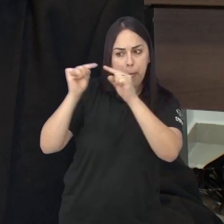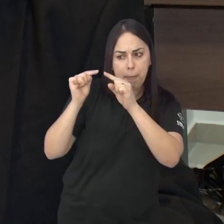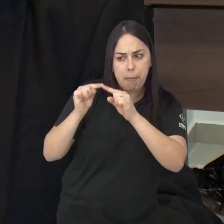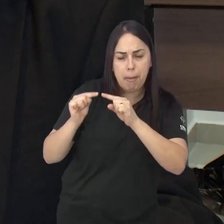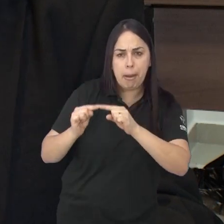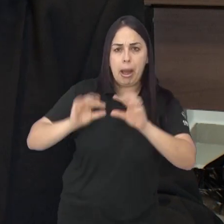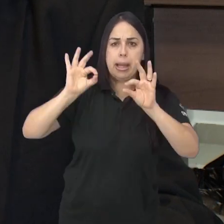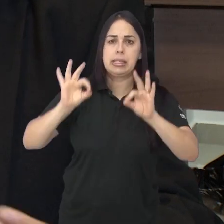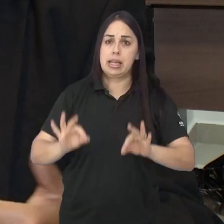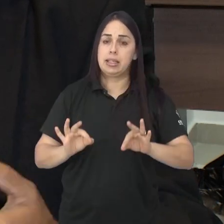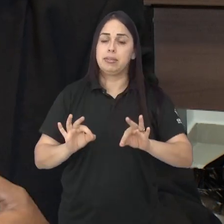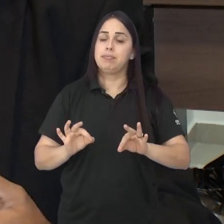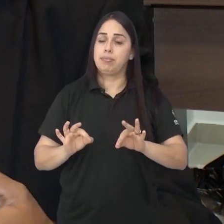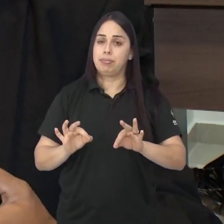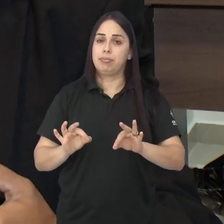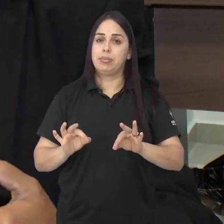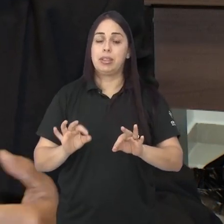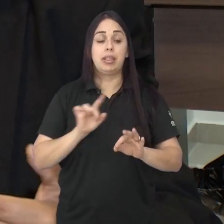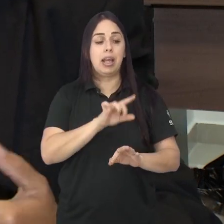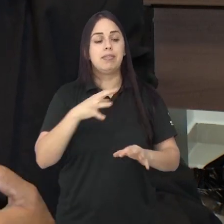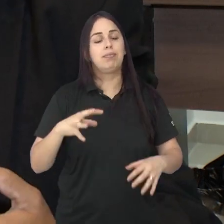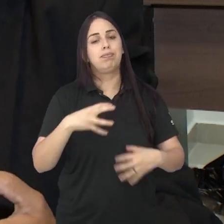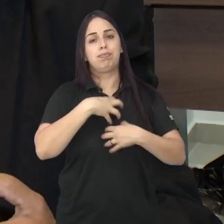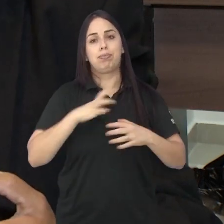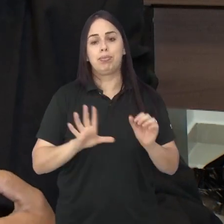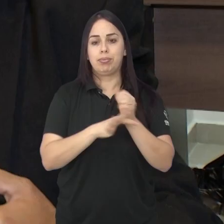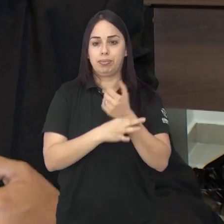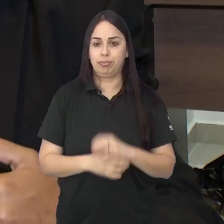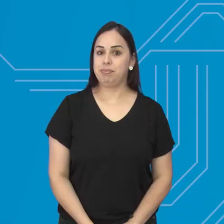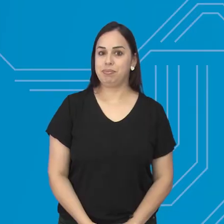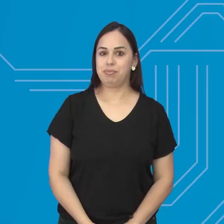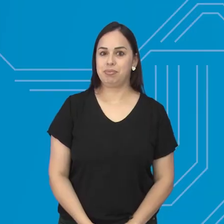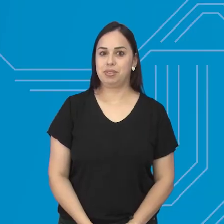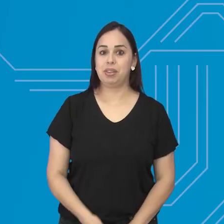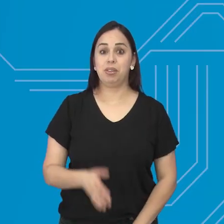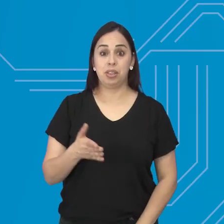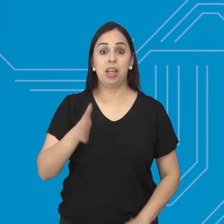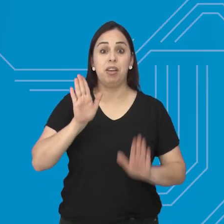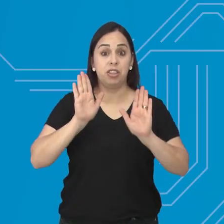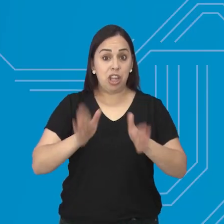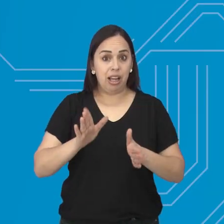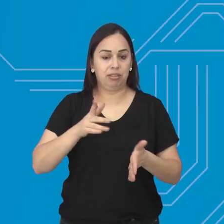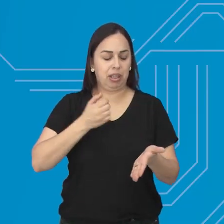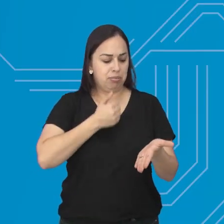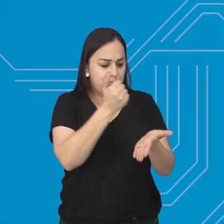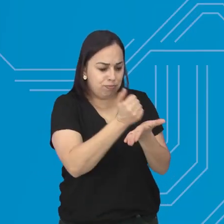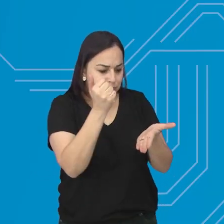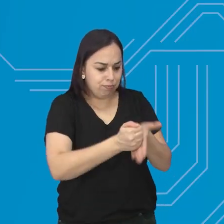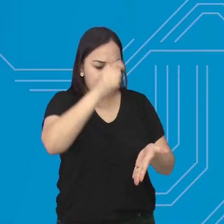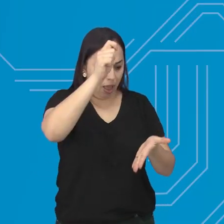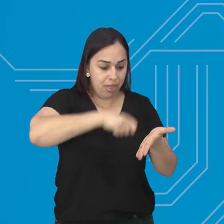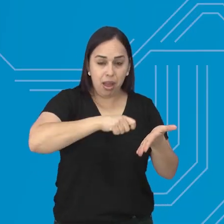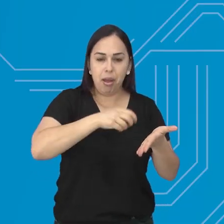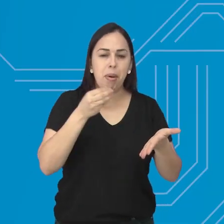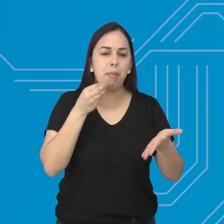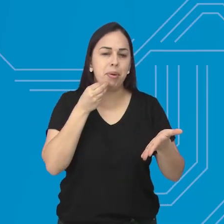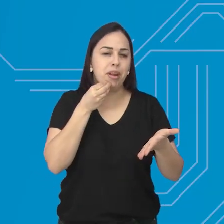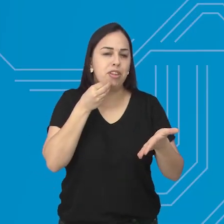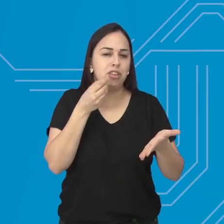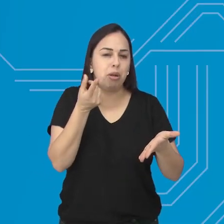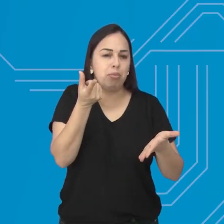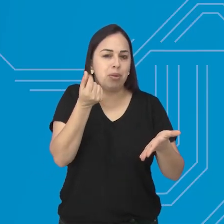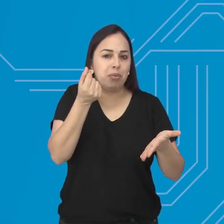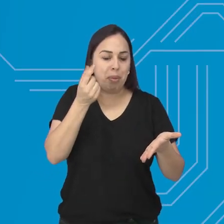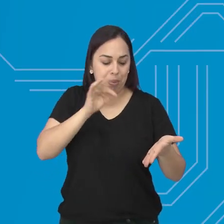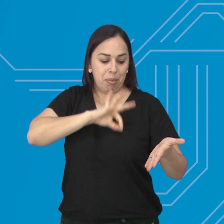está transferindo. E dessa forma ele vai estar mais seguro com o processo. E para quem tem carteira assinada, uma alternativa para conseguir